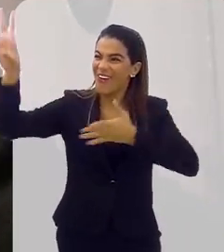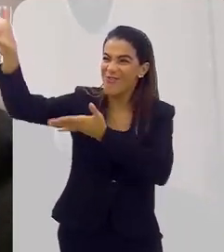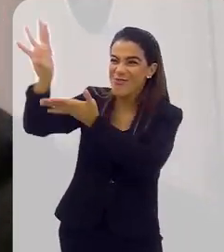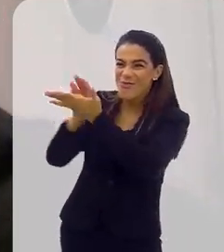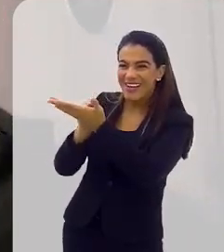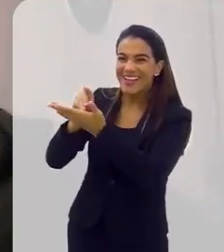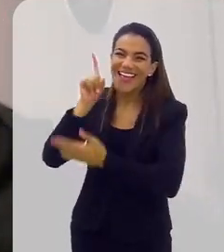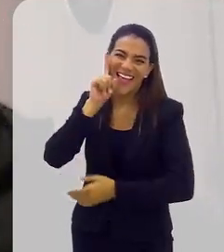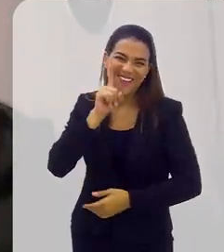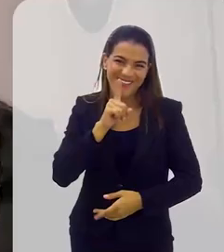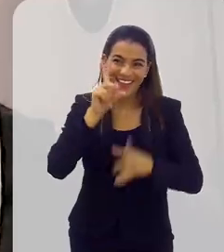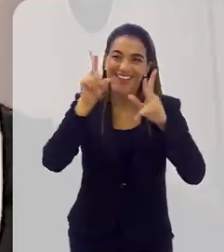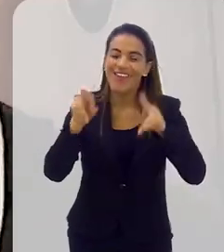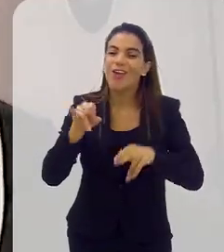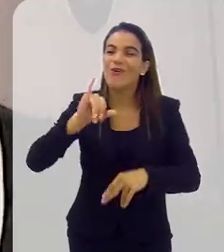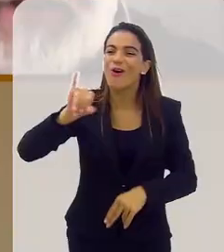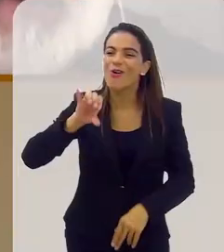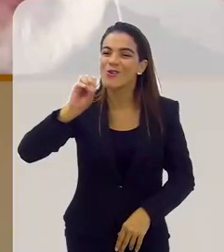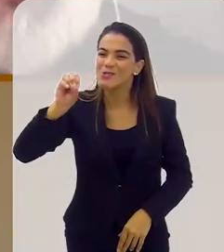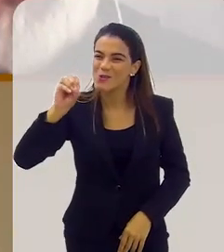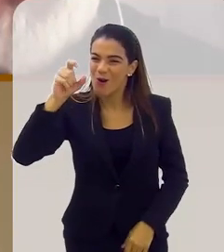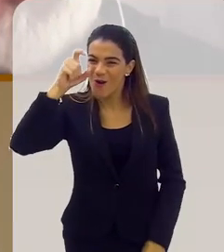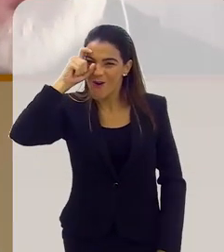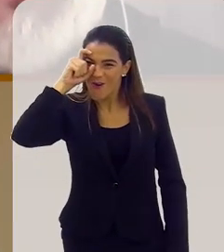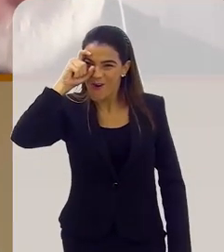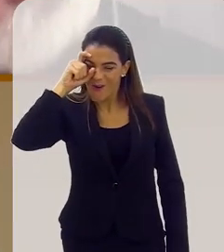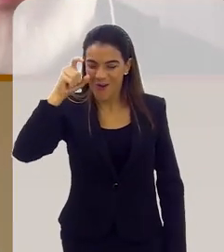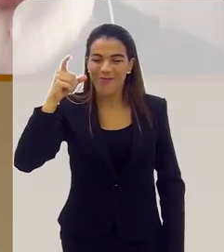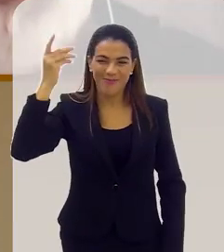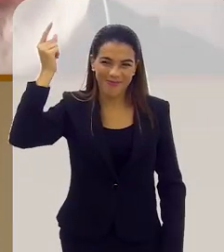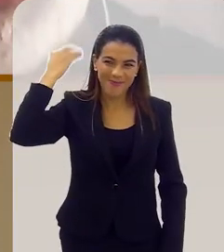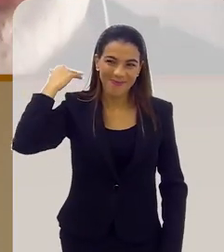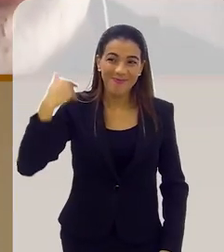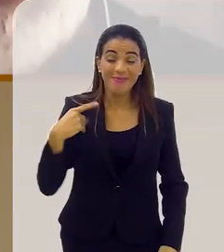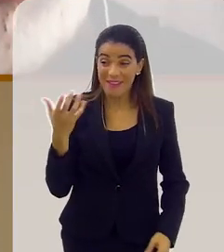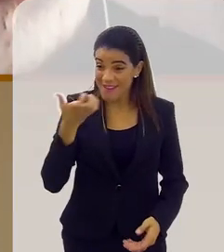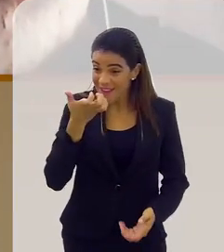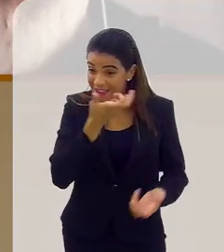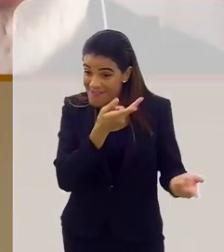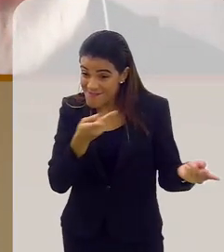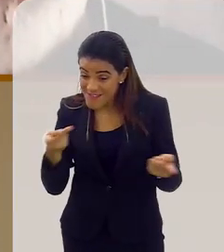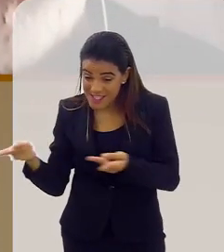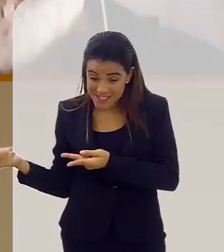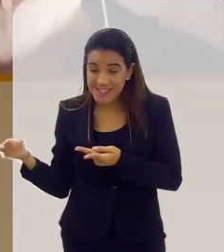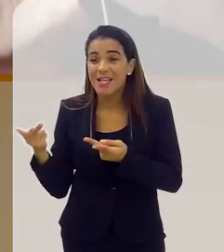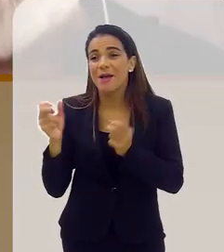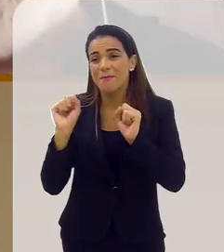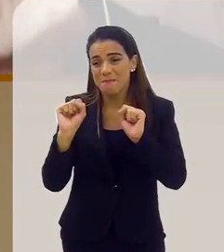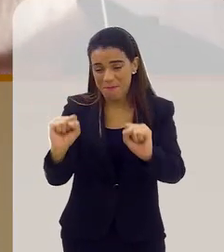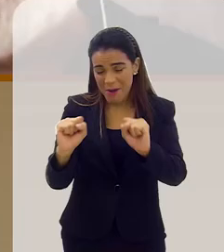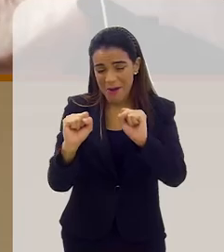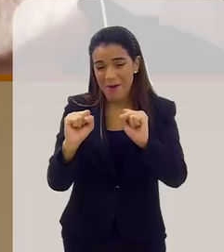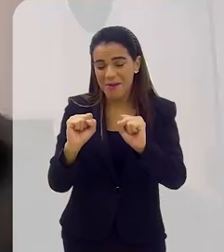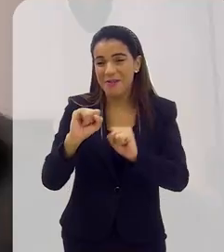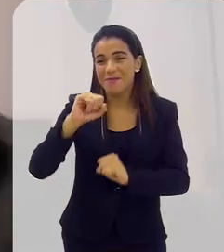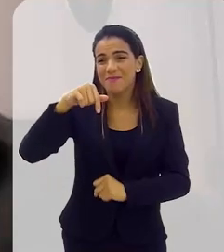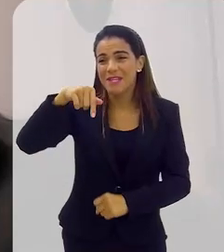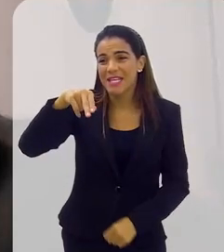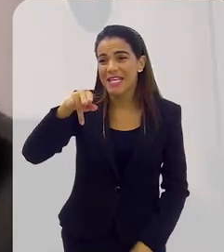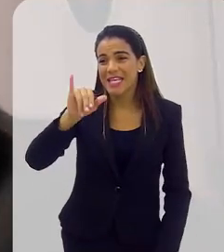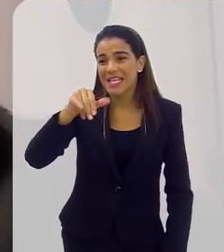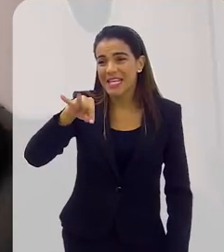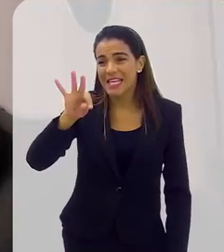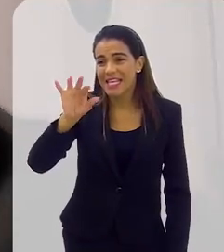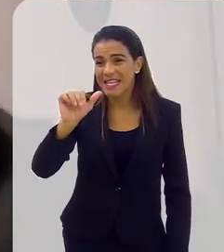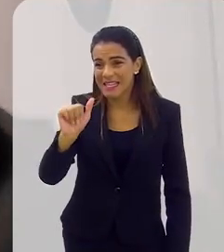bem americana, que depois o Jô Soares incorporou muito bem aqui, enfim. E quem puder me visitar lá no Quintas com